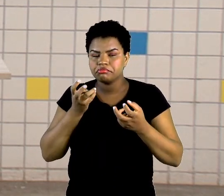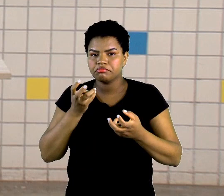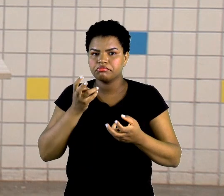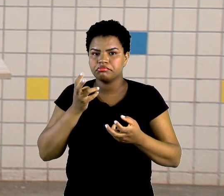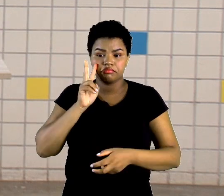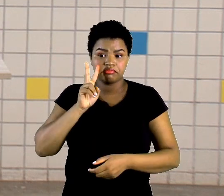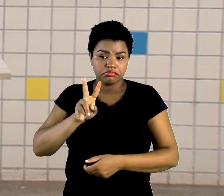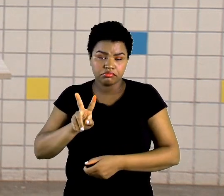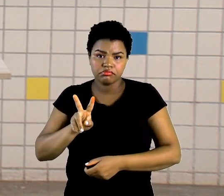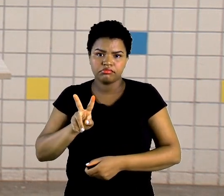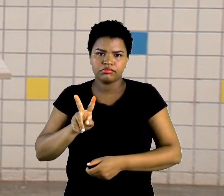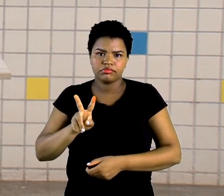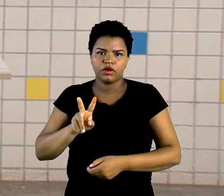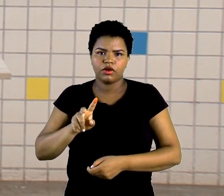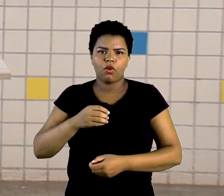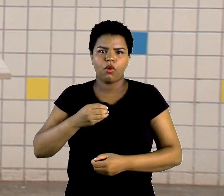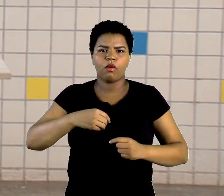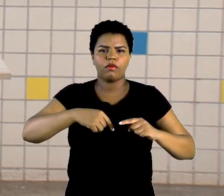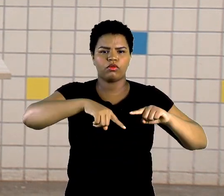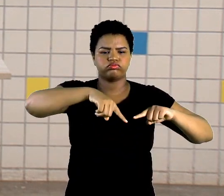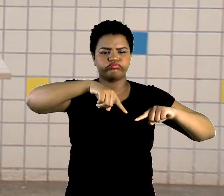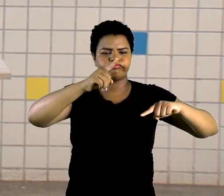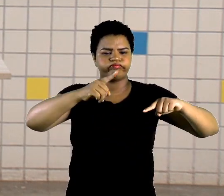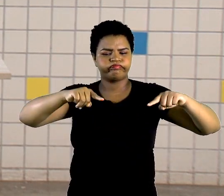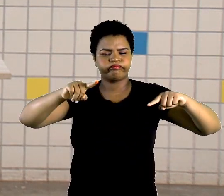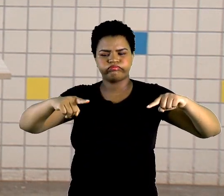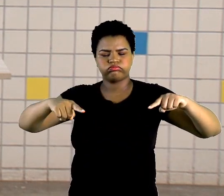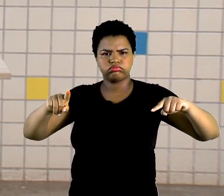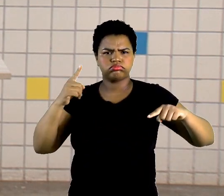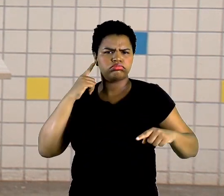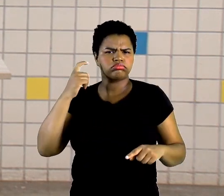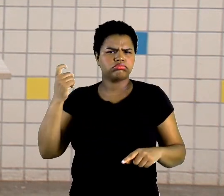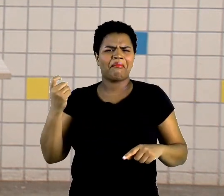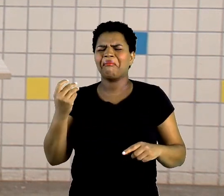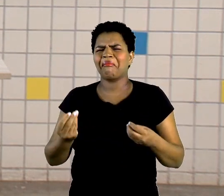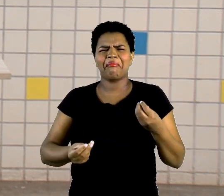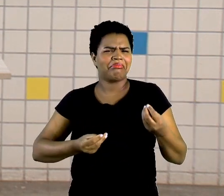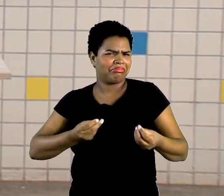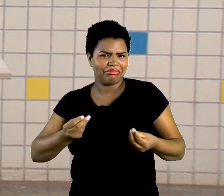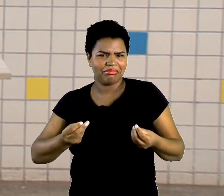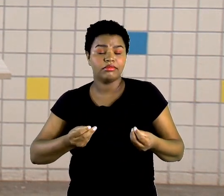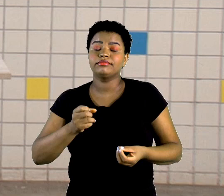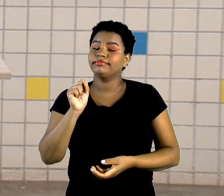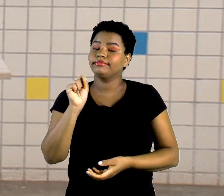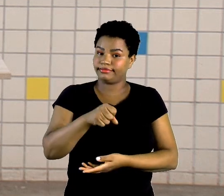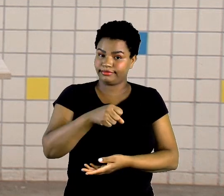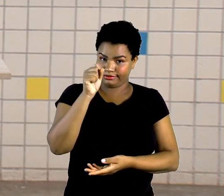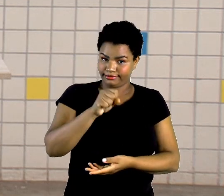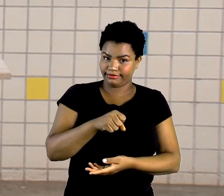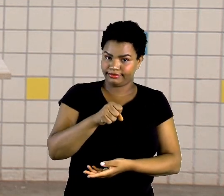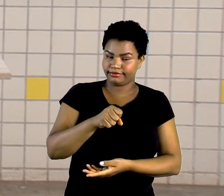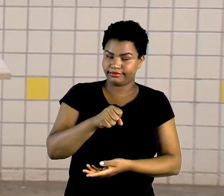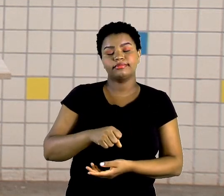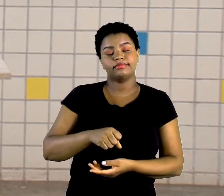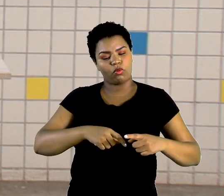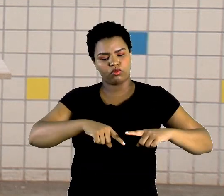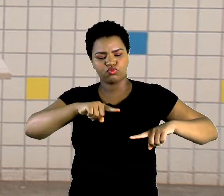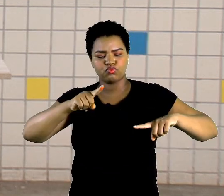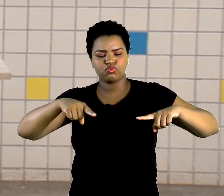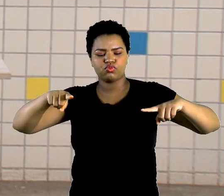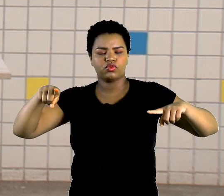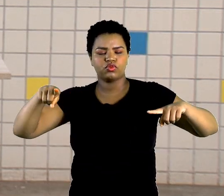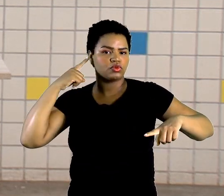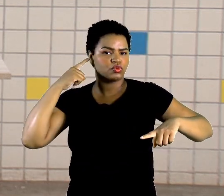uma onda sonora. Onda sonora, professora? Sim, uma onda sonora que eu